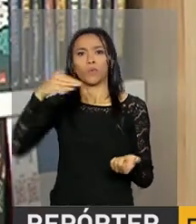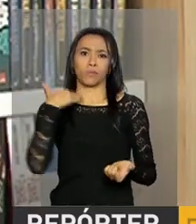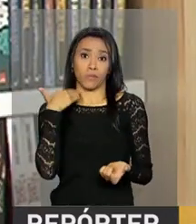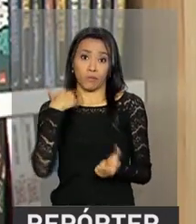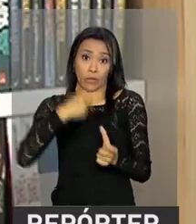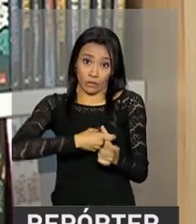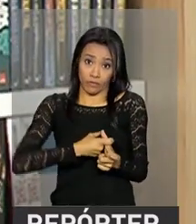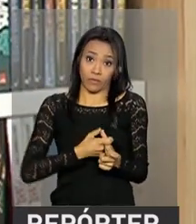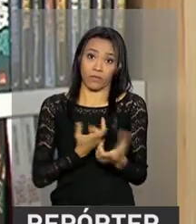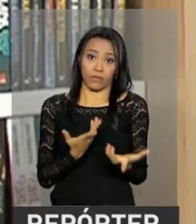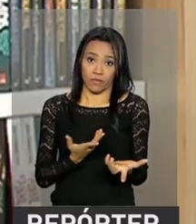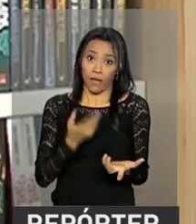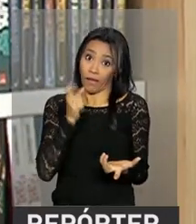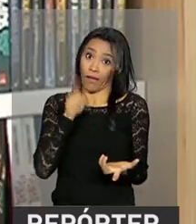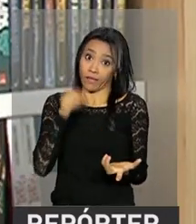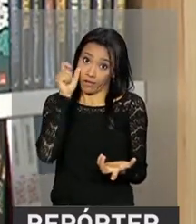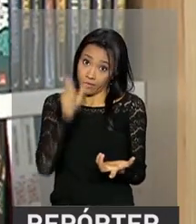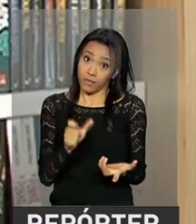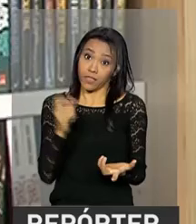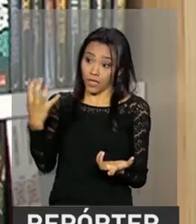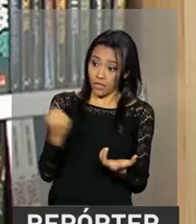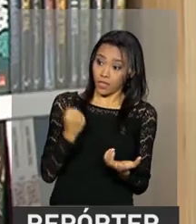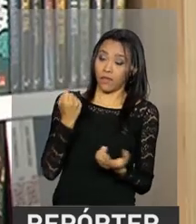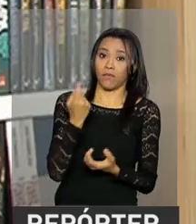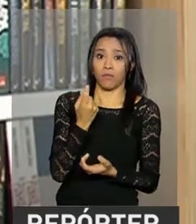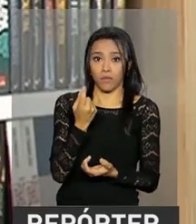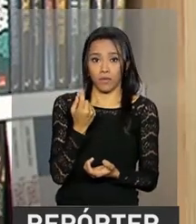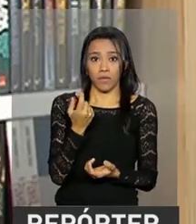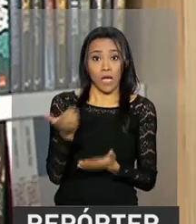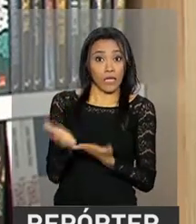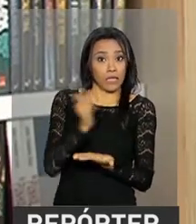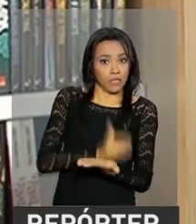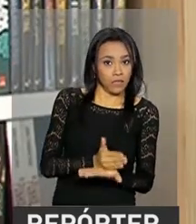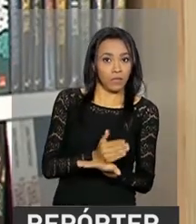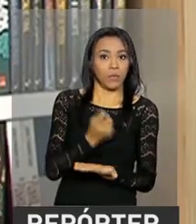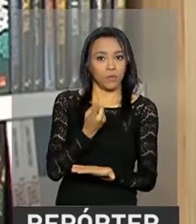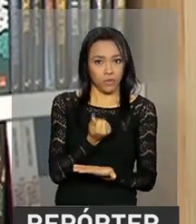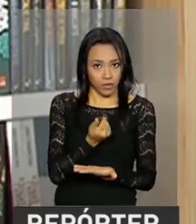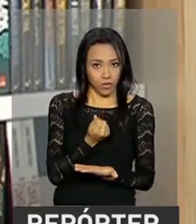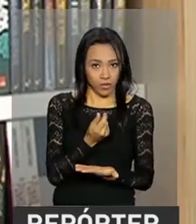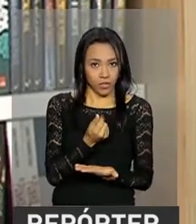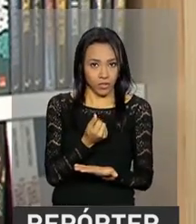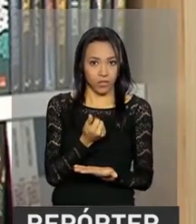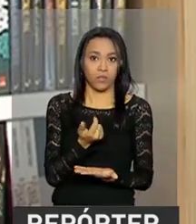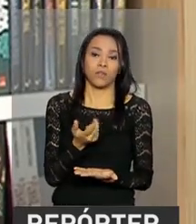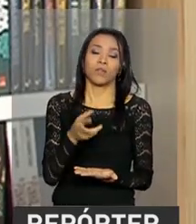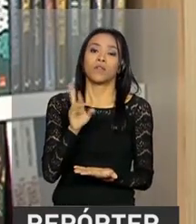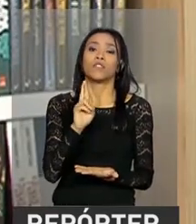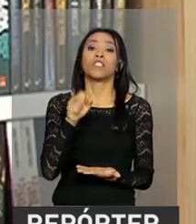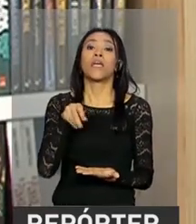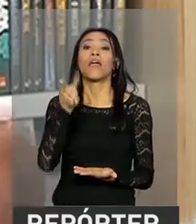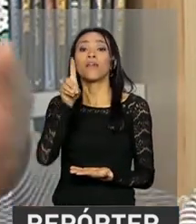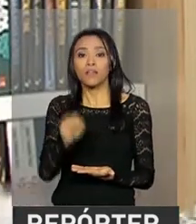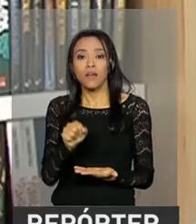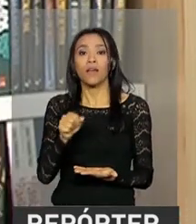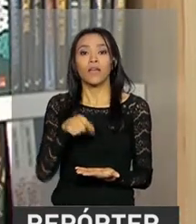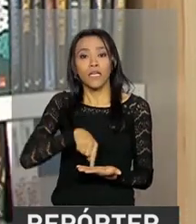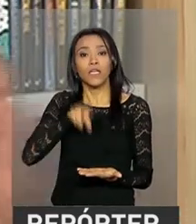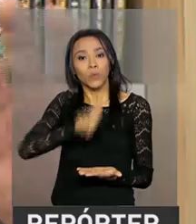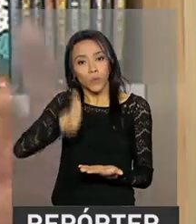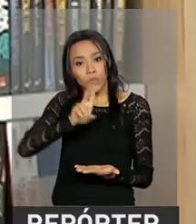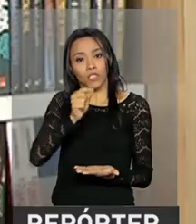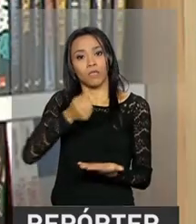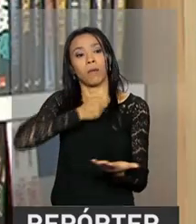financeira. É bem interessante que ele receba, faça a antecipação deste imposto de renda e com este recurso faça a